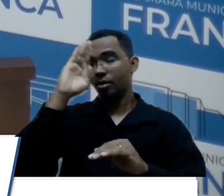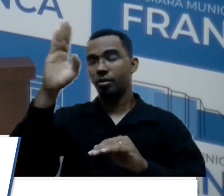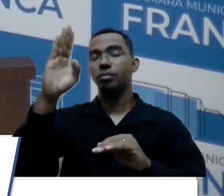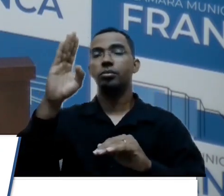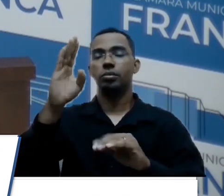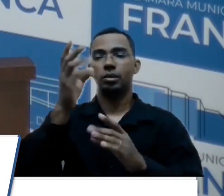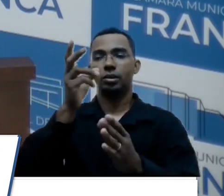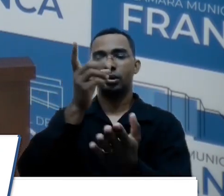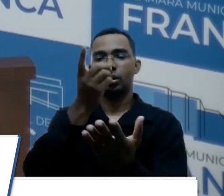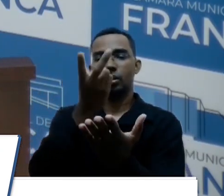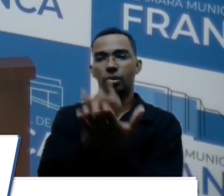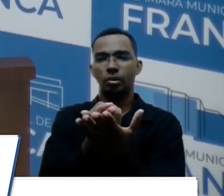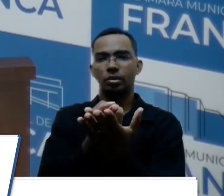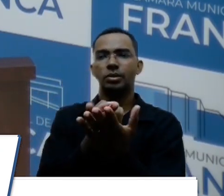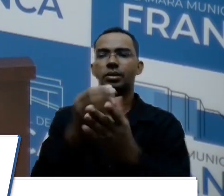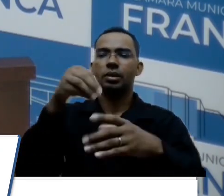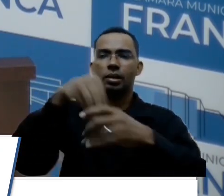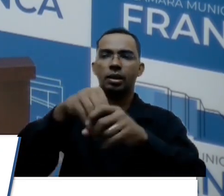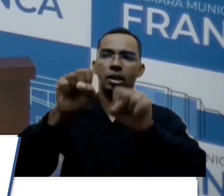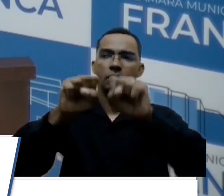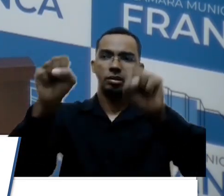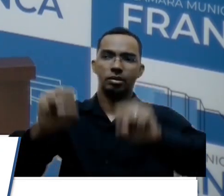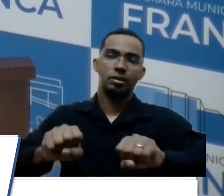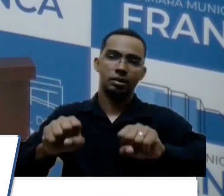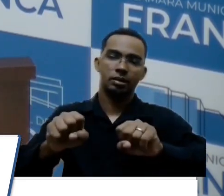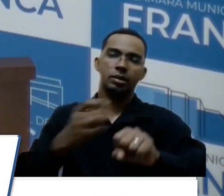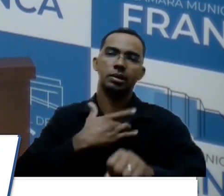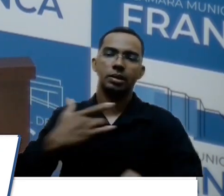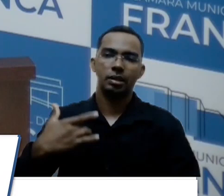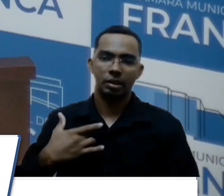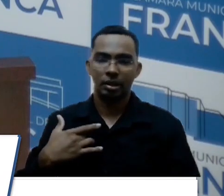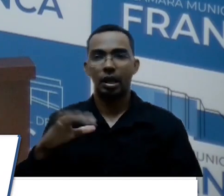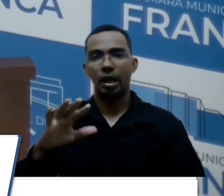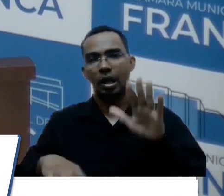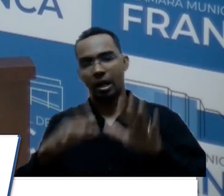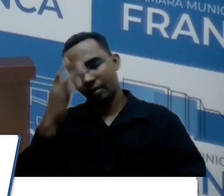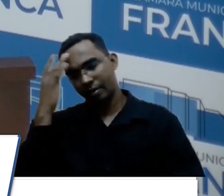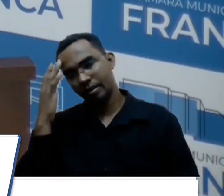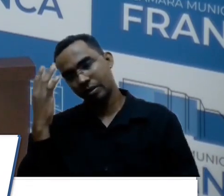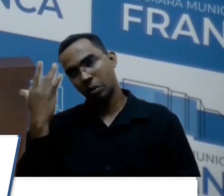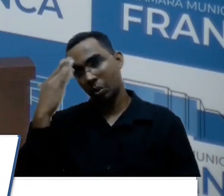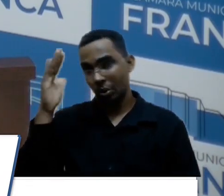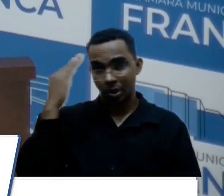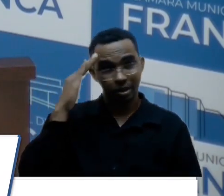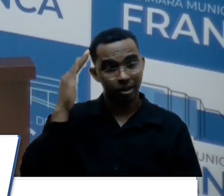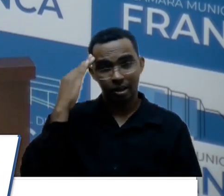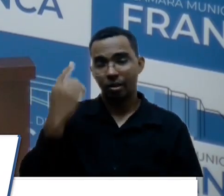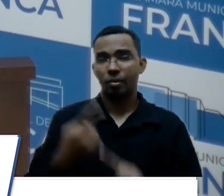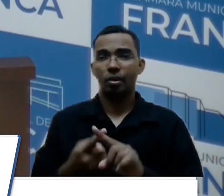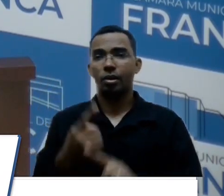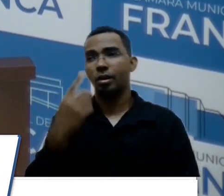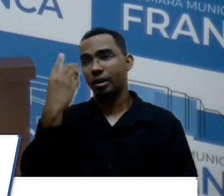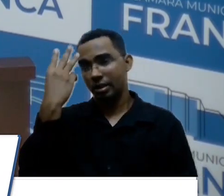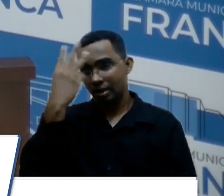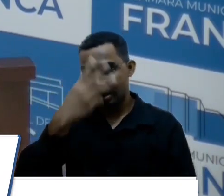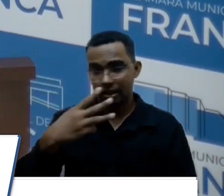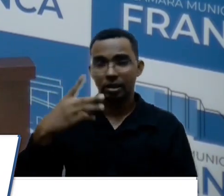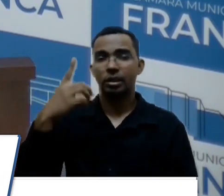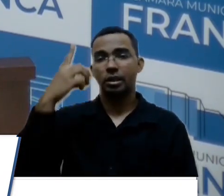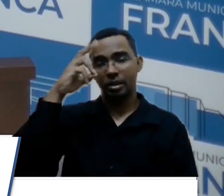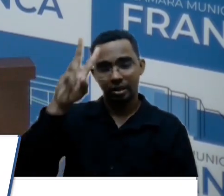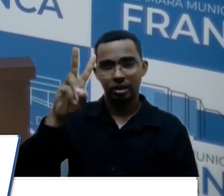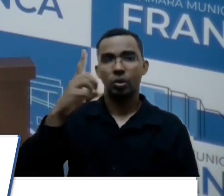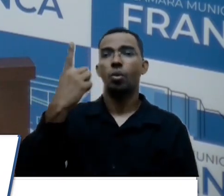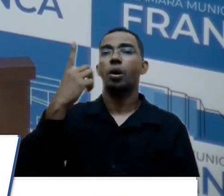paciente no sistema. Então, às vezes, muitas pessoas não entendem por que um fica 3 dias e o outro é atendido